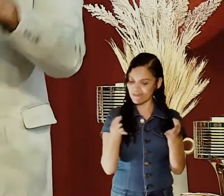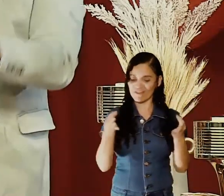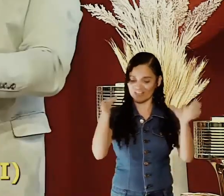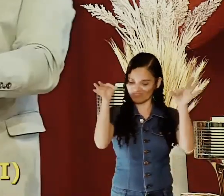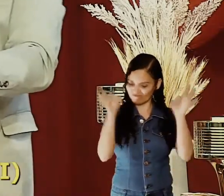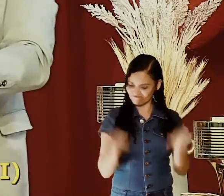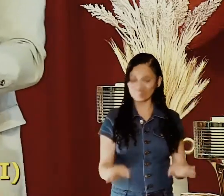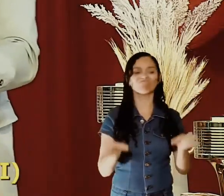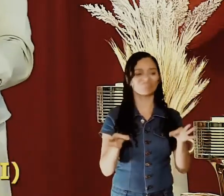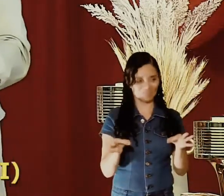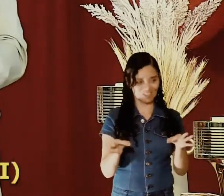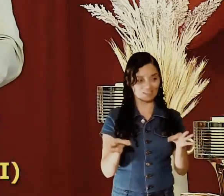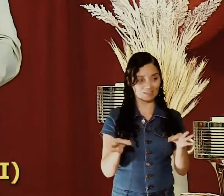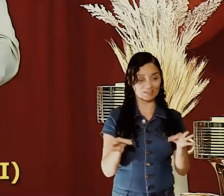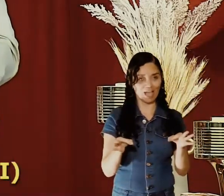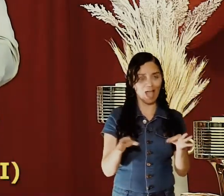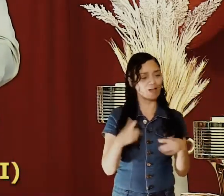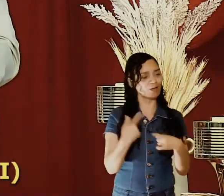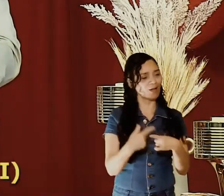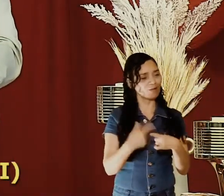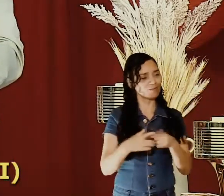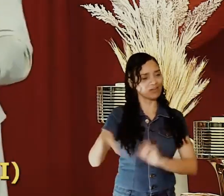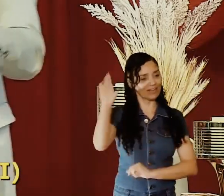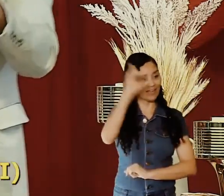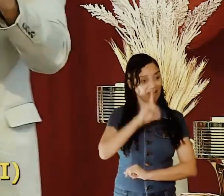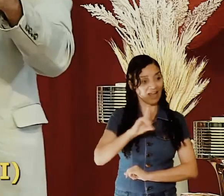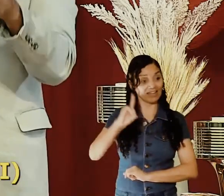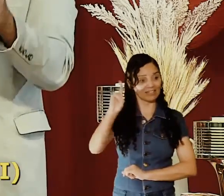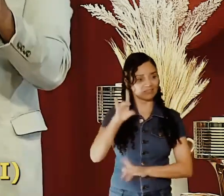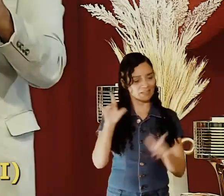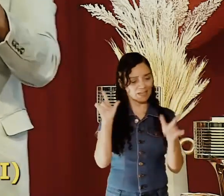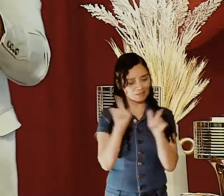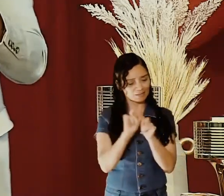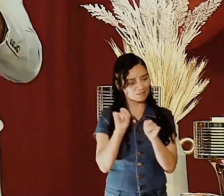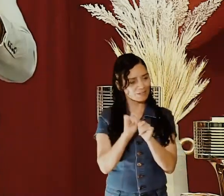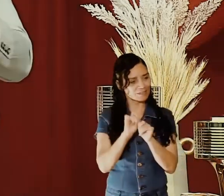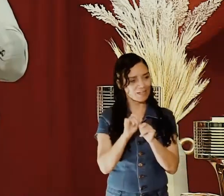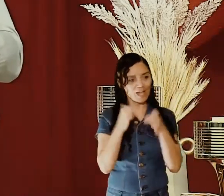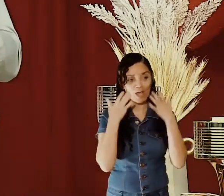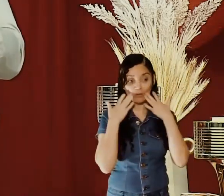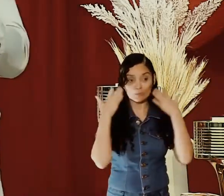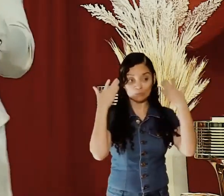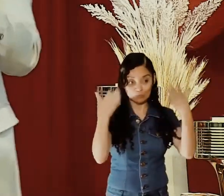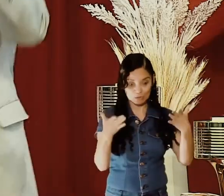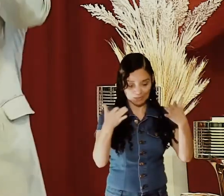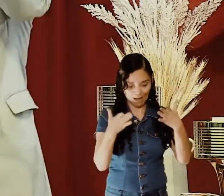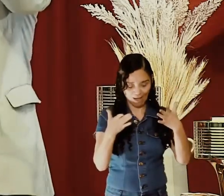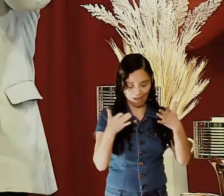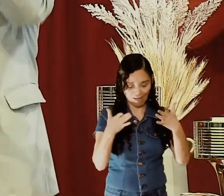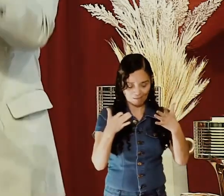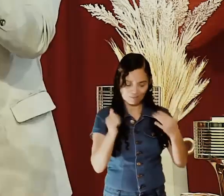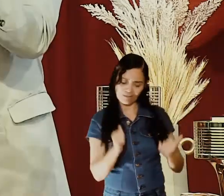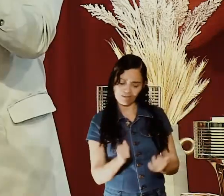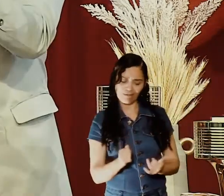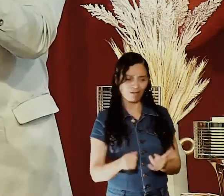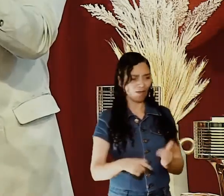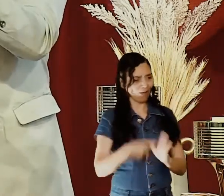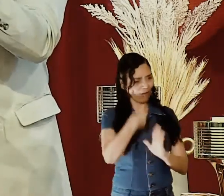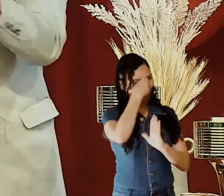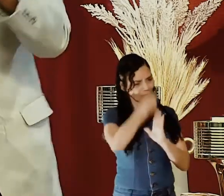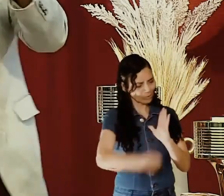Senhor dos Exércitos fará isso. Nesse texto, queridos, vemos que a verdade de Deus é uma